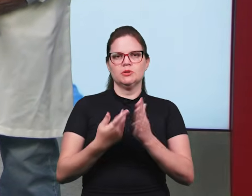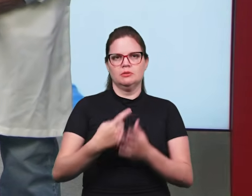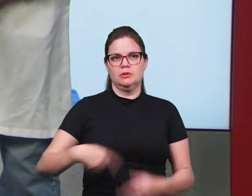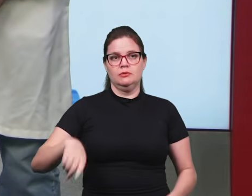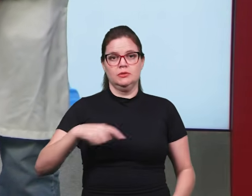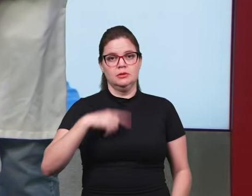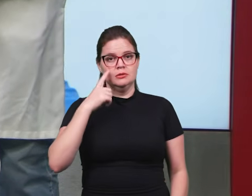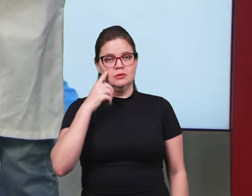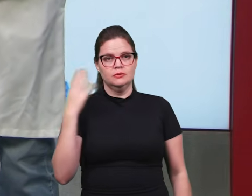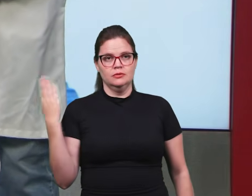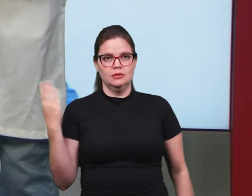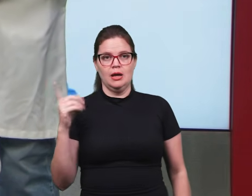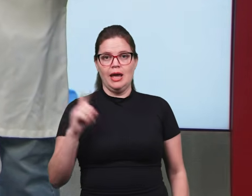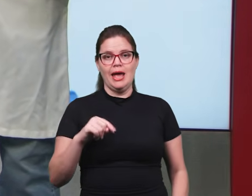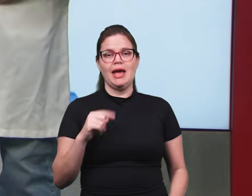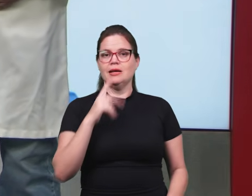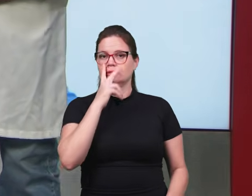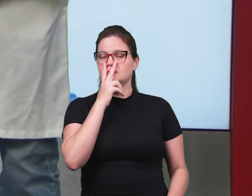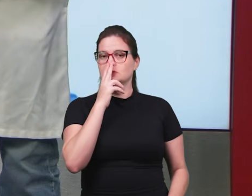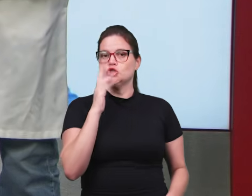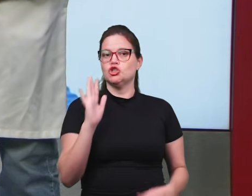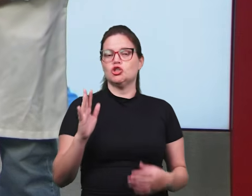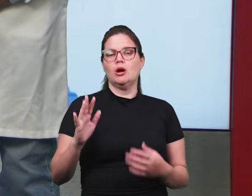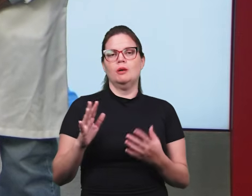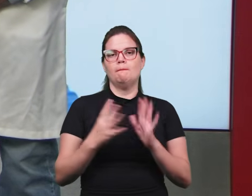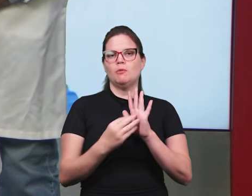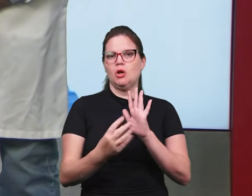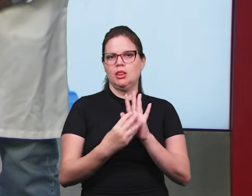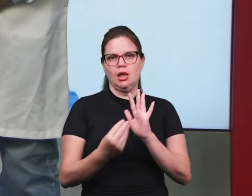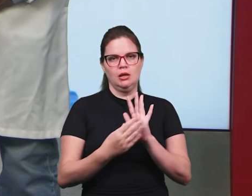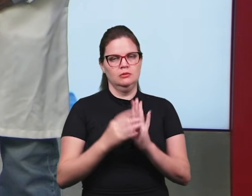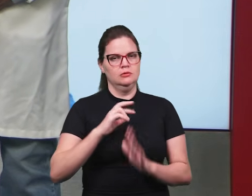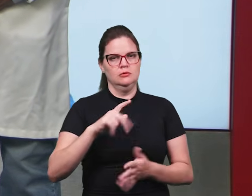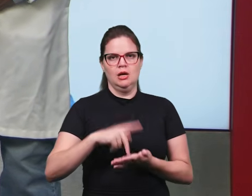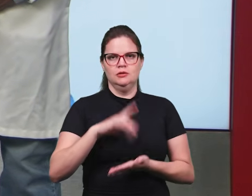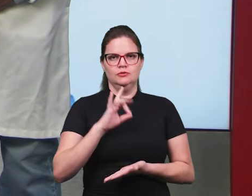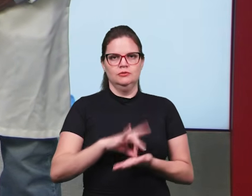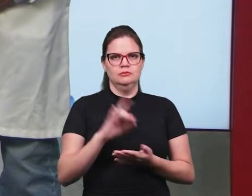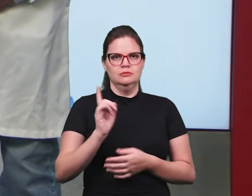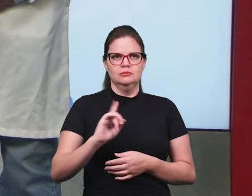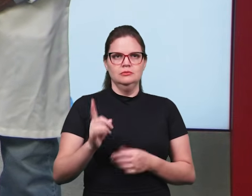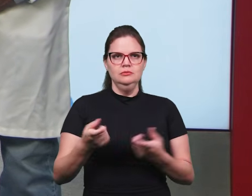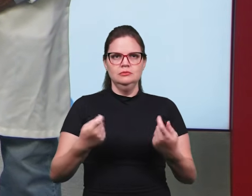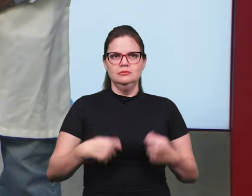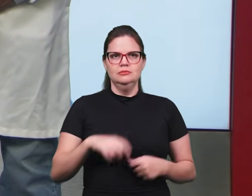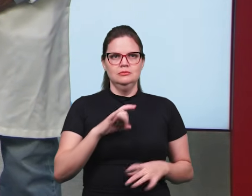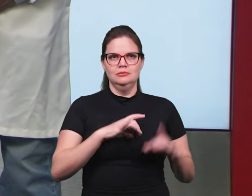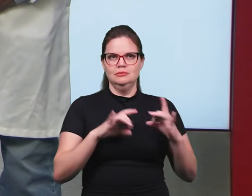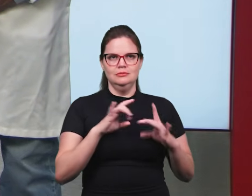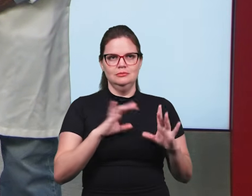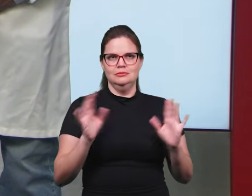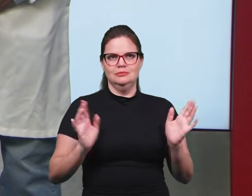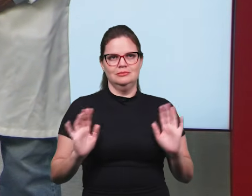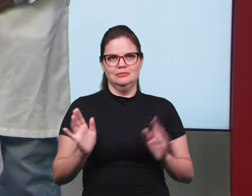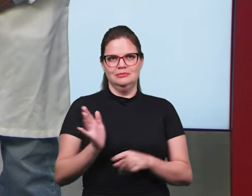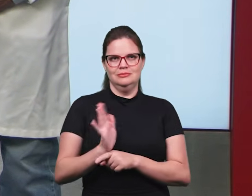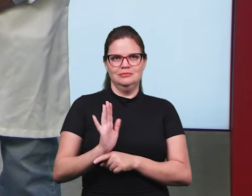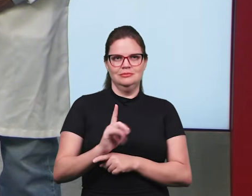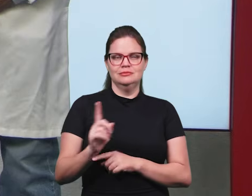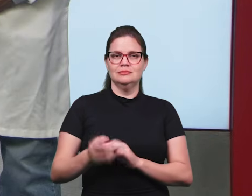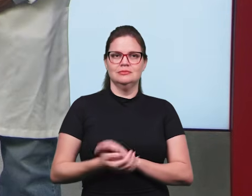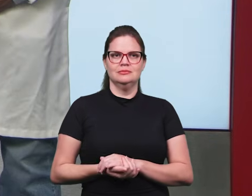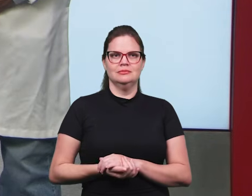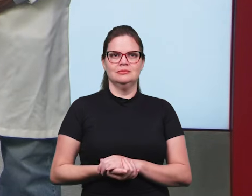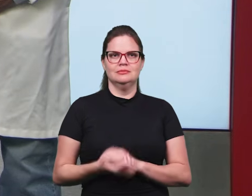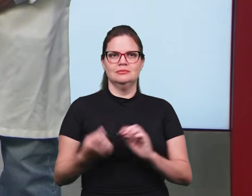que isso daqui é uma simulação, então ninguém aqui vai precisar ficar com medo do vídeo, nada disso,